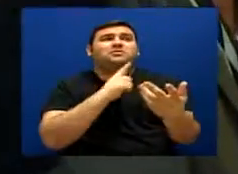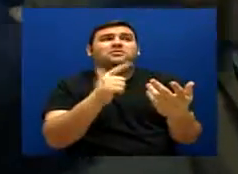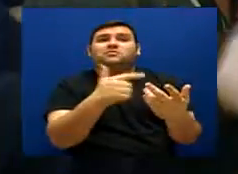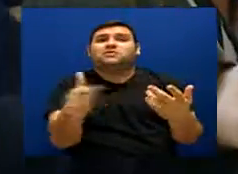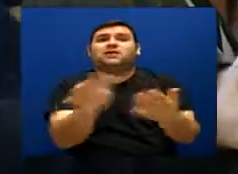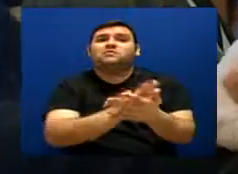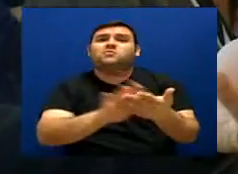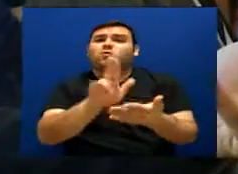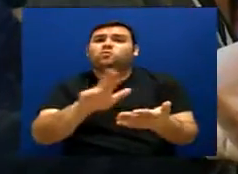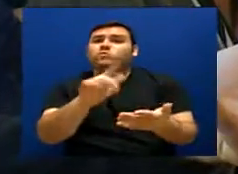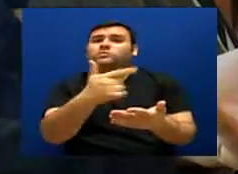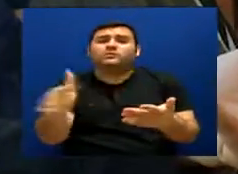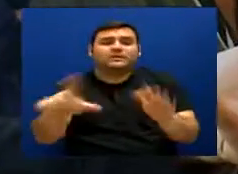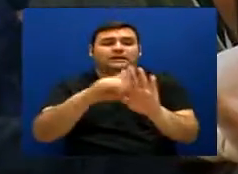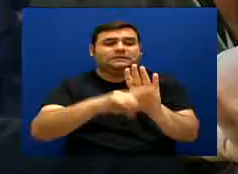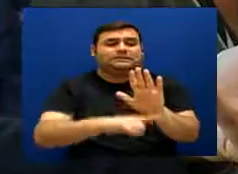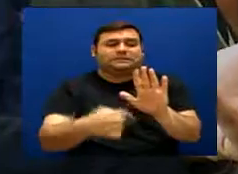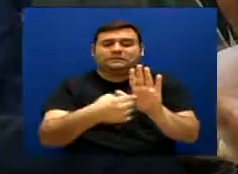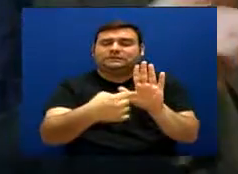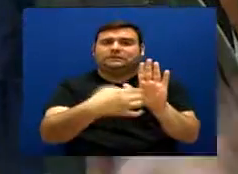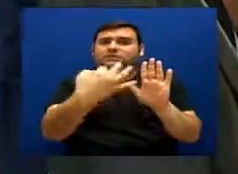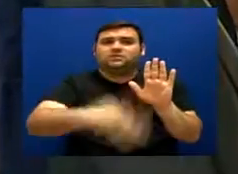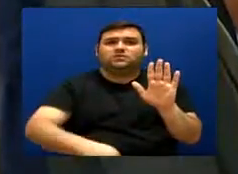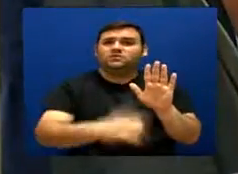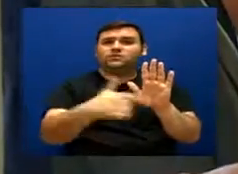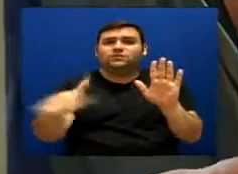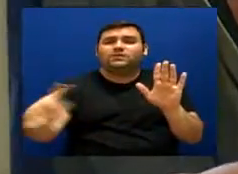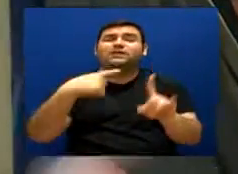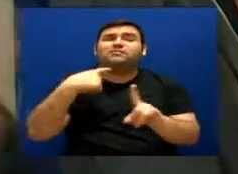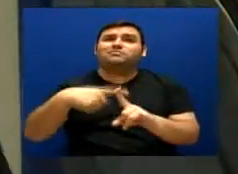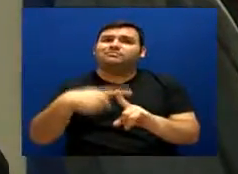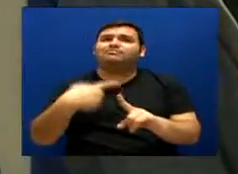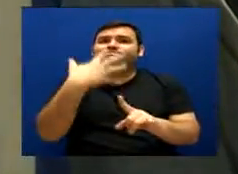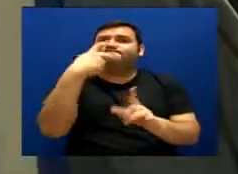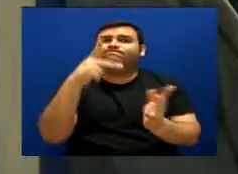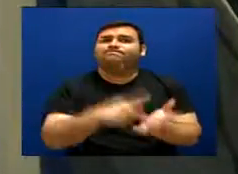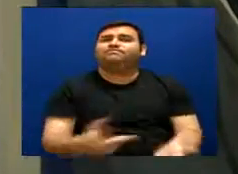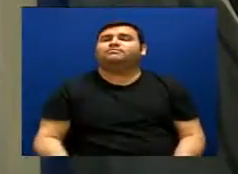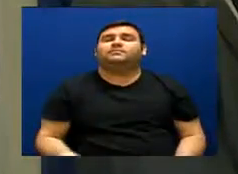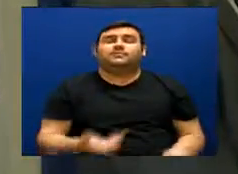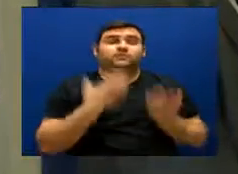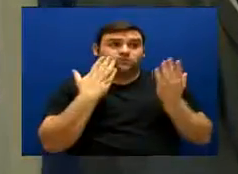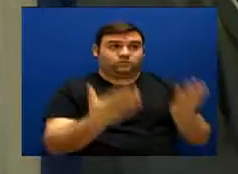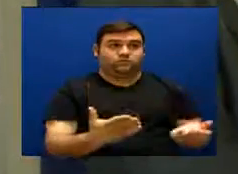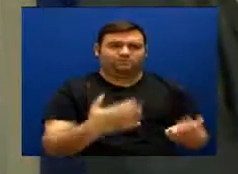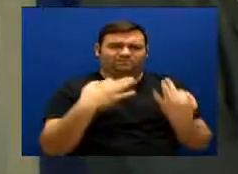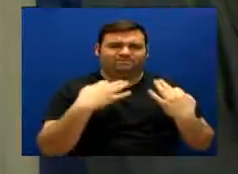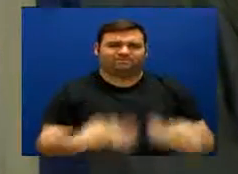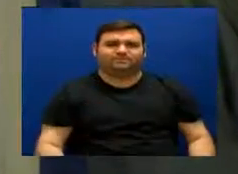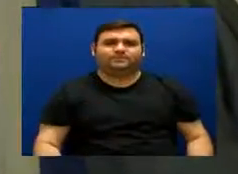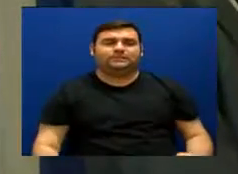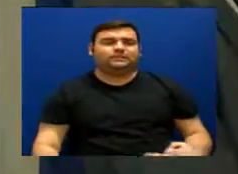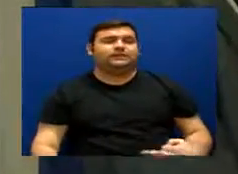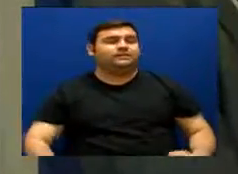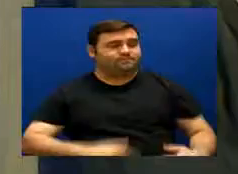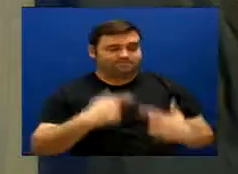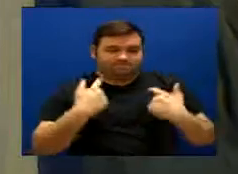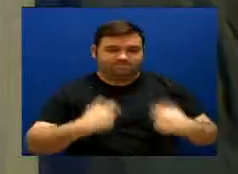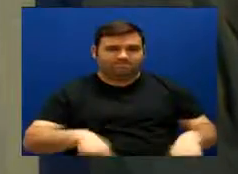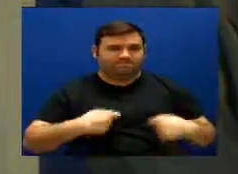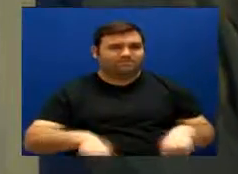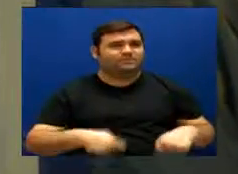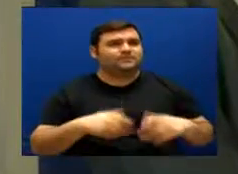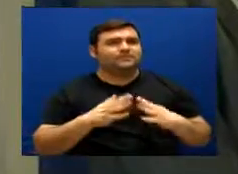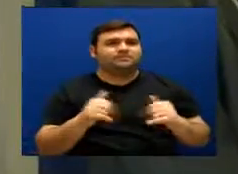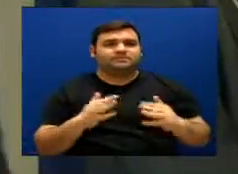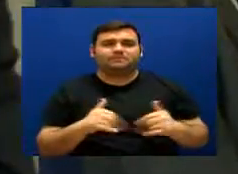aliás, ninguém está usufruindo desse direito. Isso é muito sério. Vossa Excelência tenha certeza, se precisasse